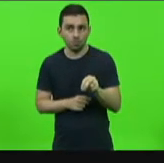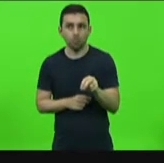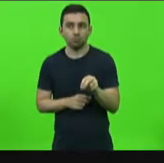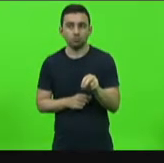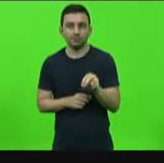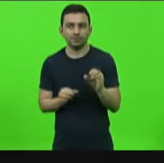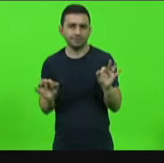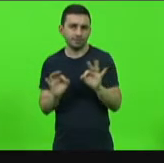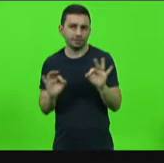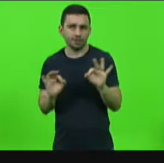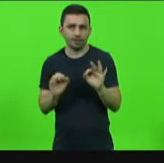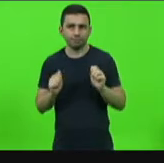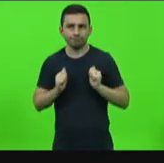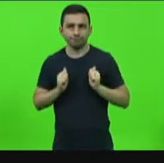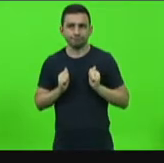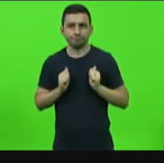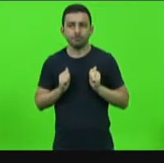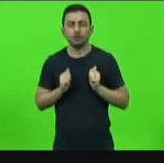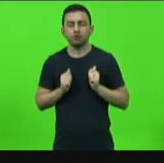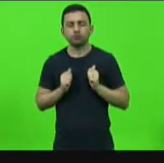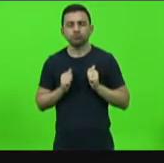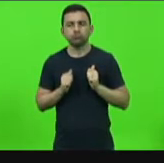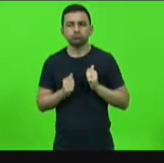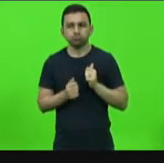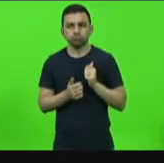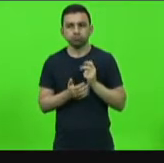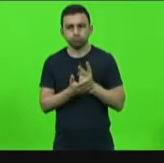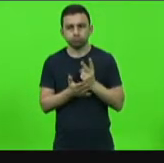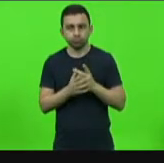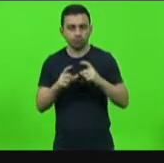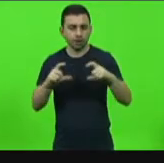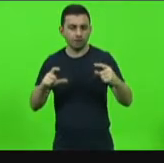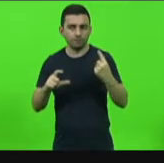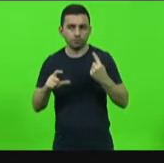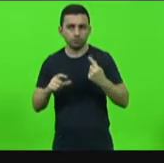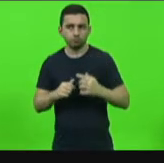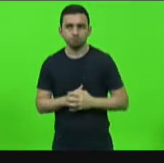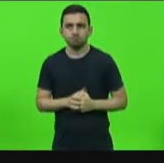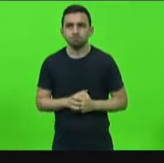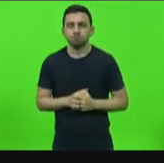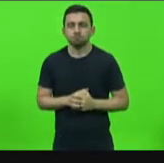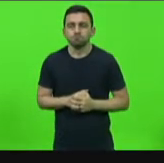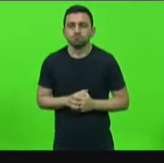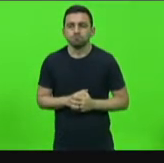nenhuma abstenção. Está mantido o parágrafo único.